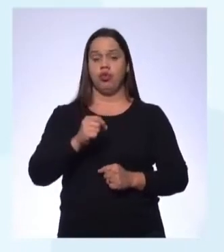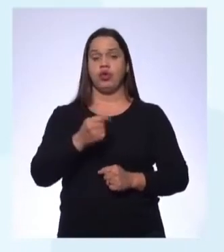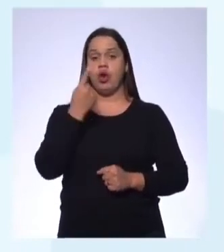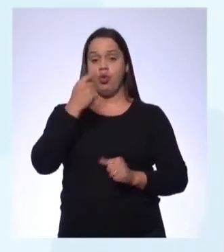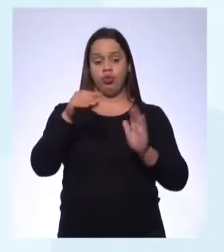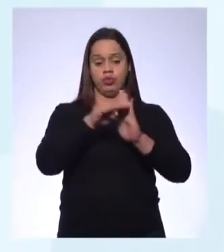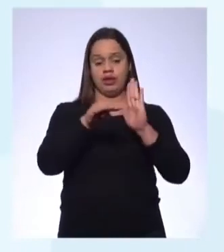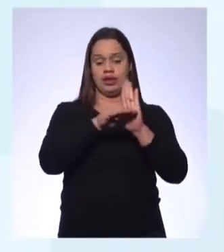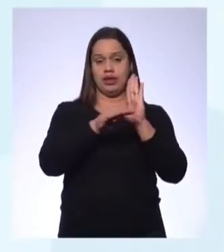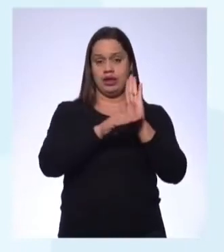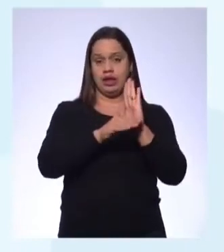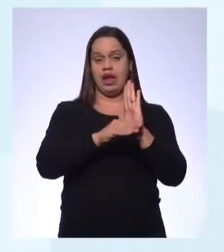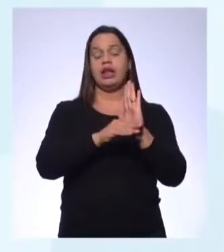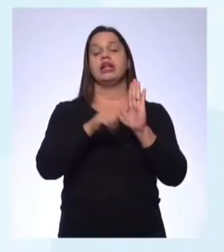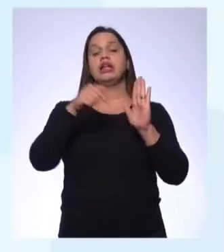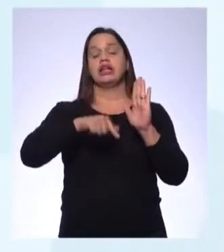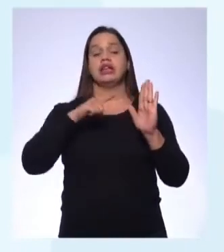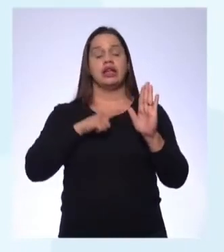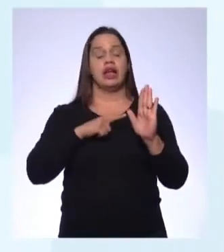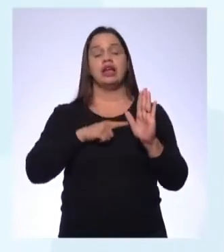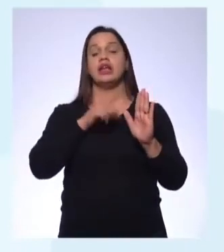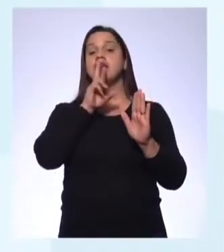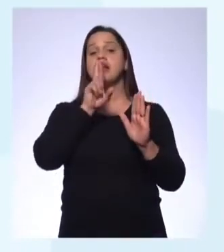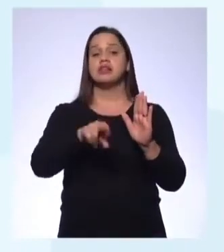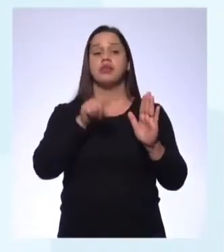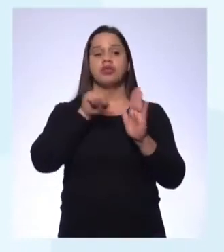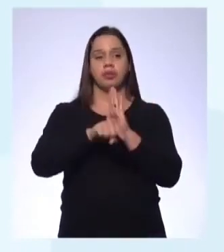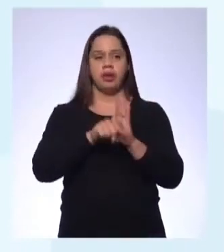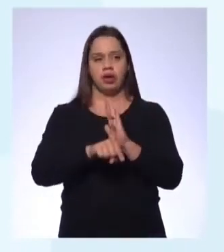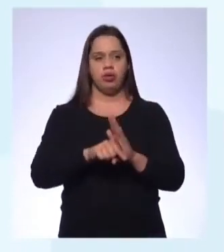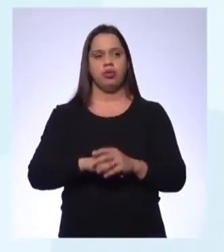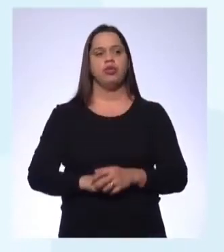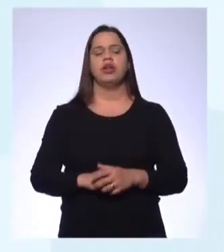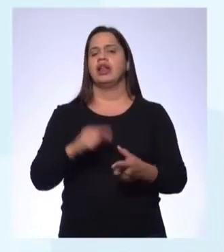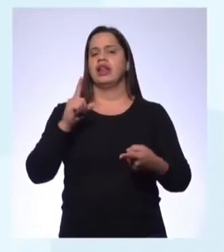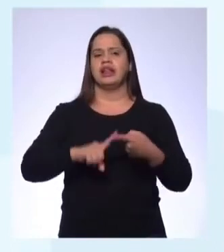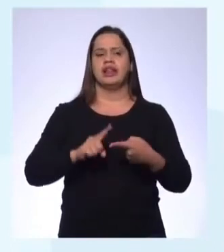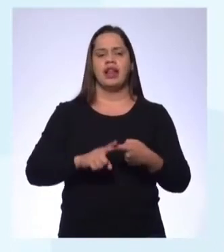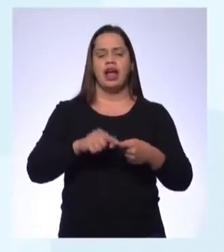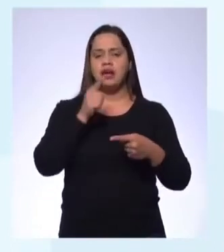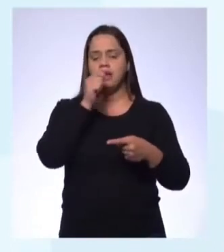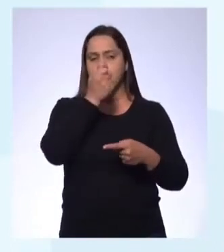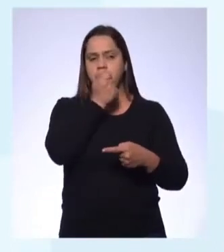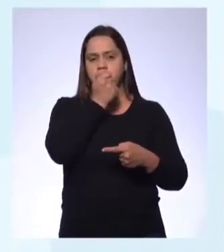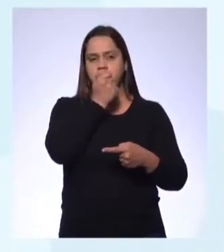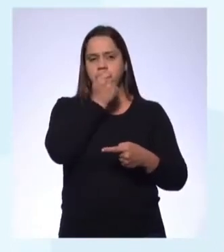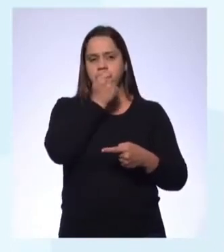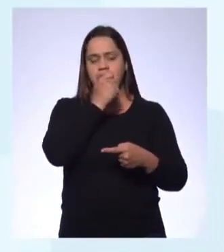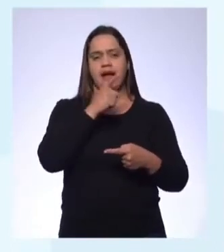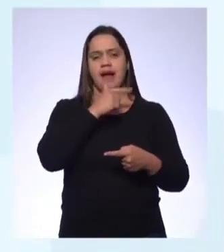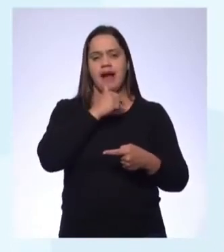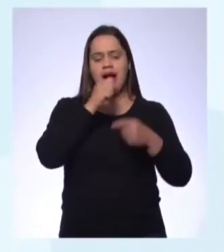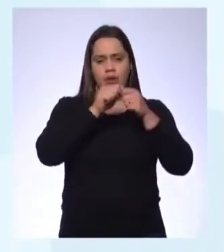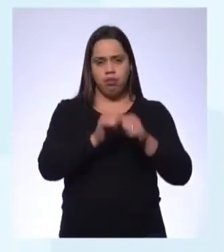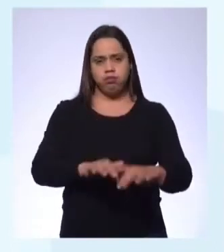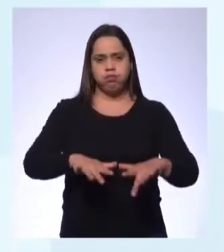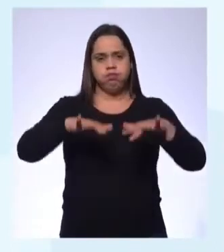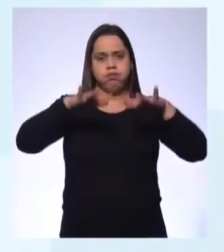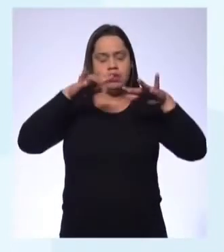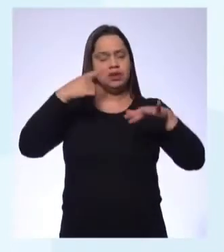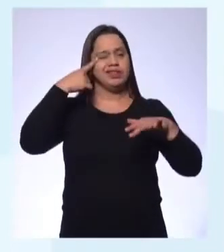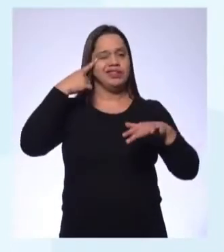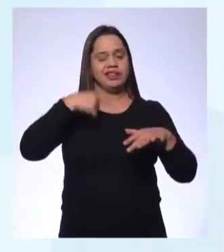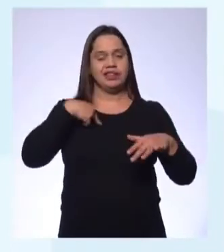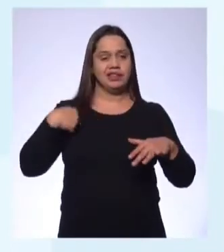e siga e responda as perguntas. Então a gente tem aí as enchentes da China em 1930, Central China's